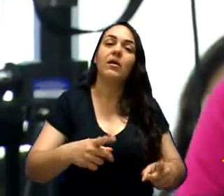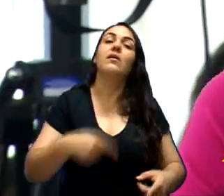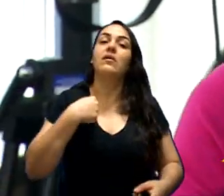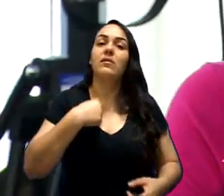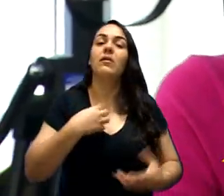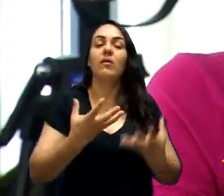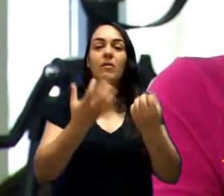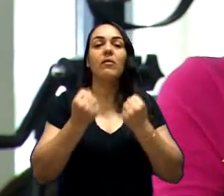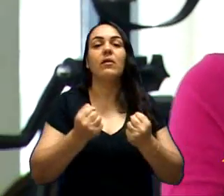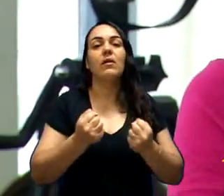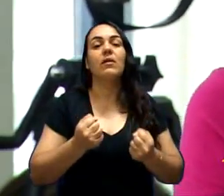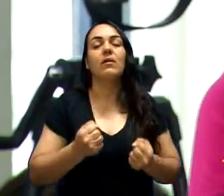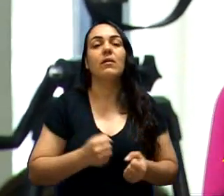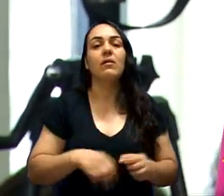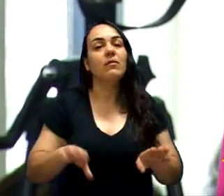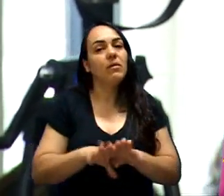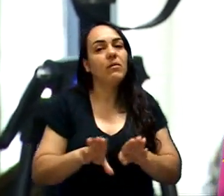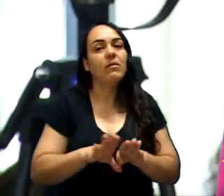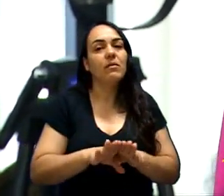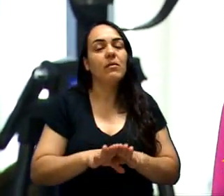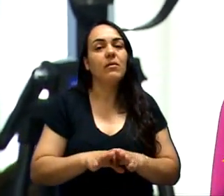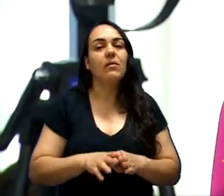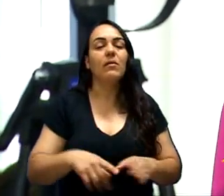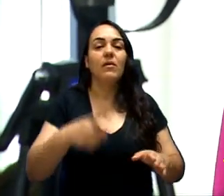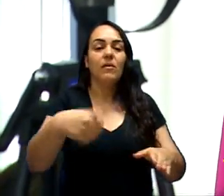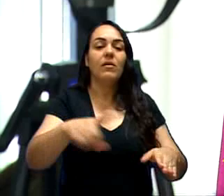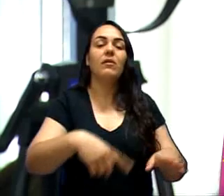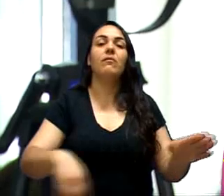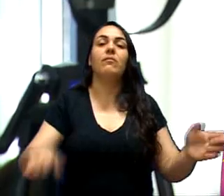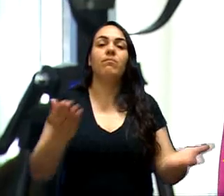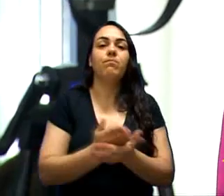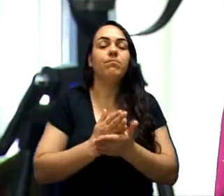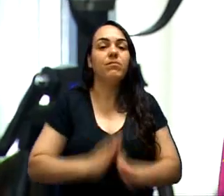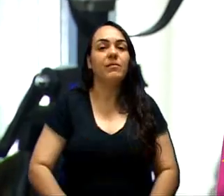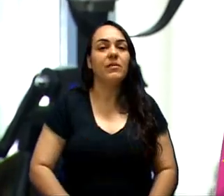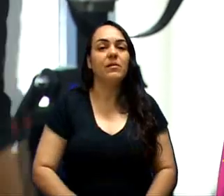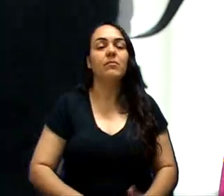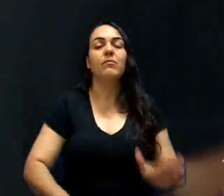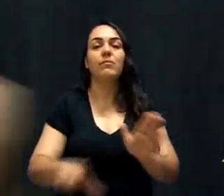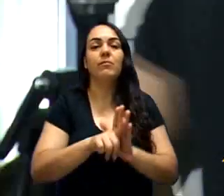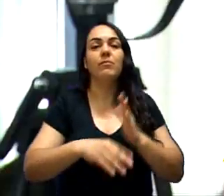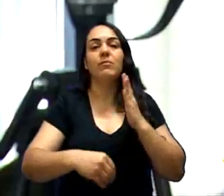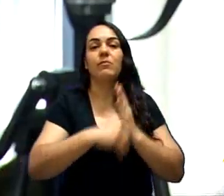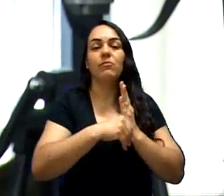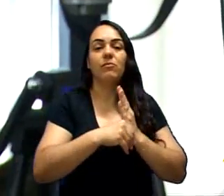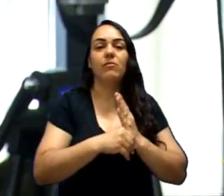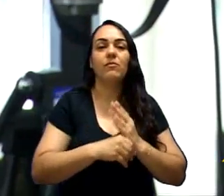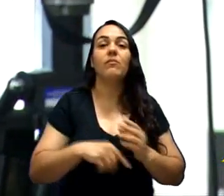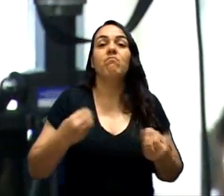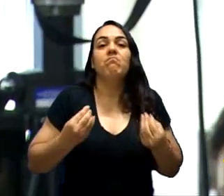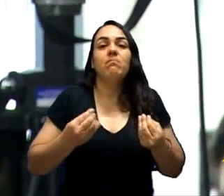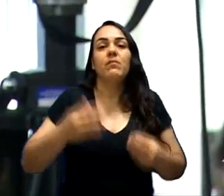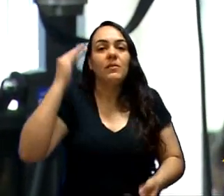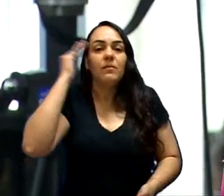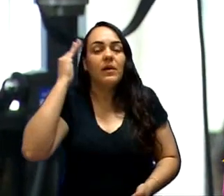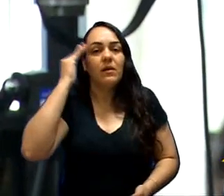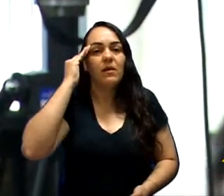senhor presidente. Esse veto total, na verdade, o sentido dele,